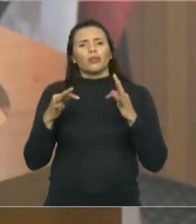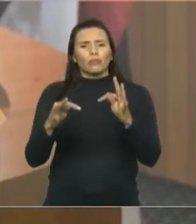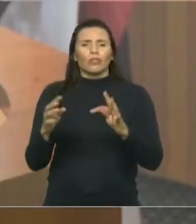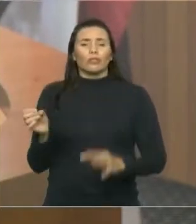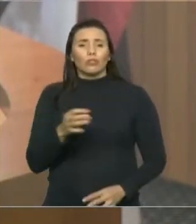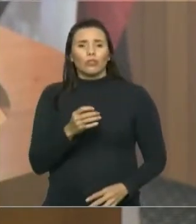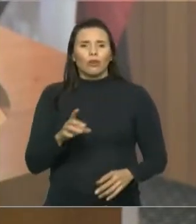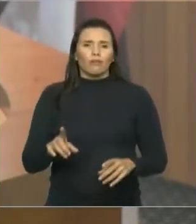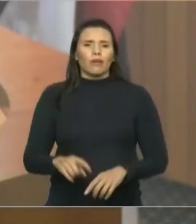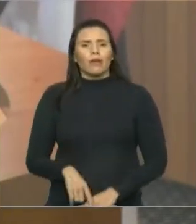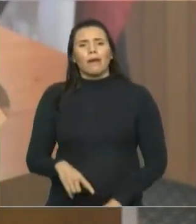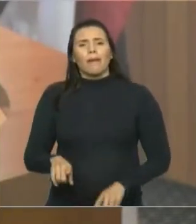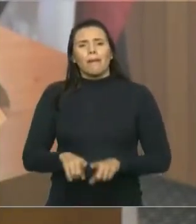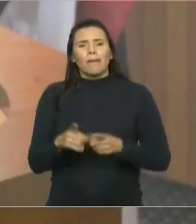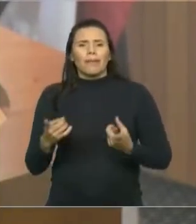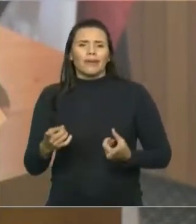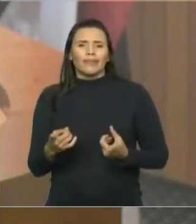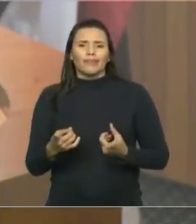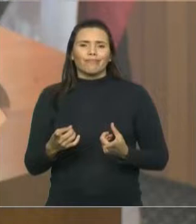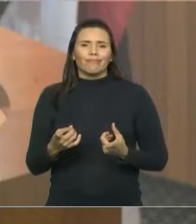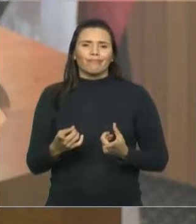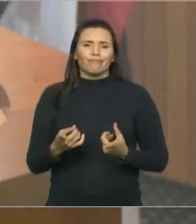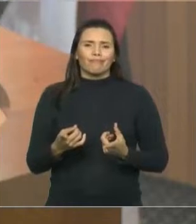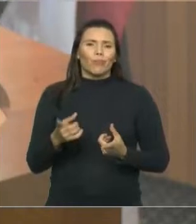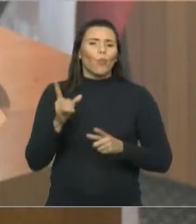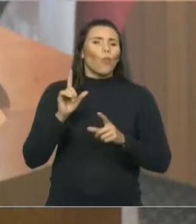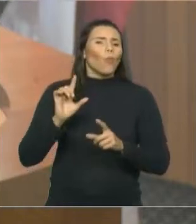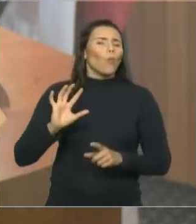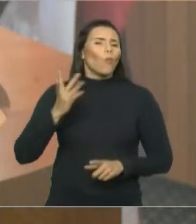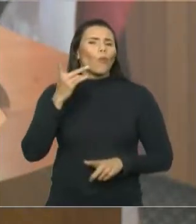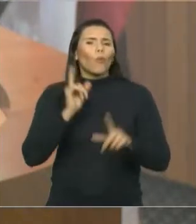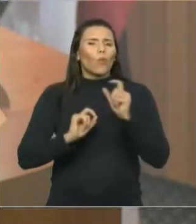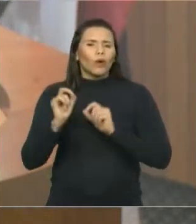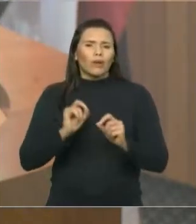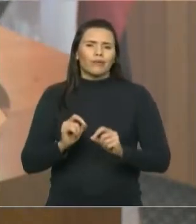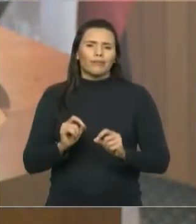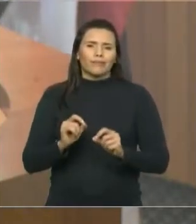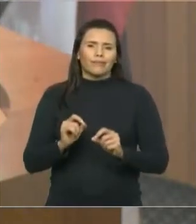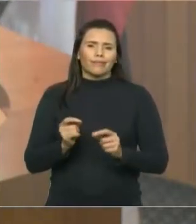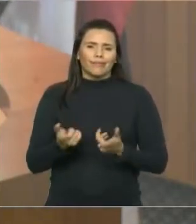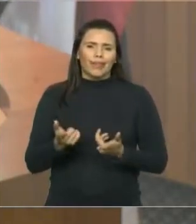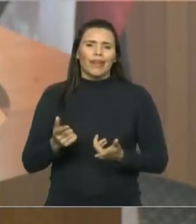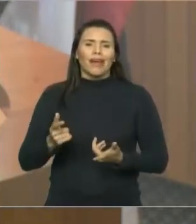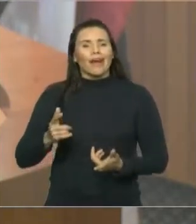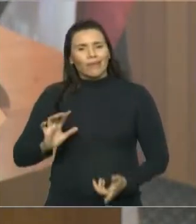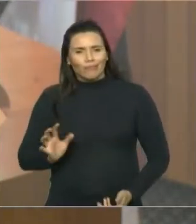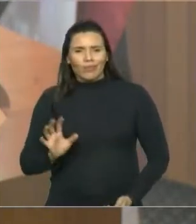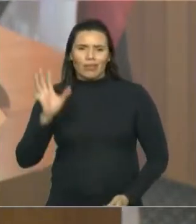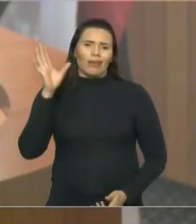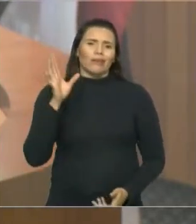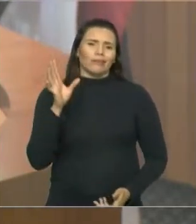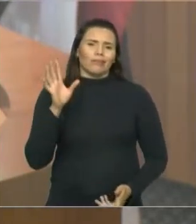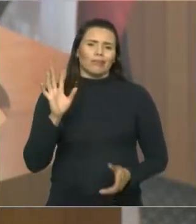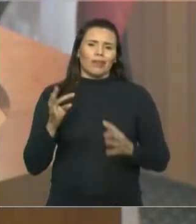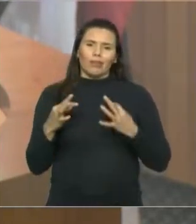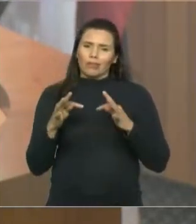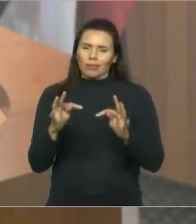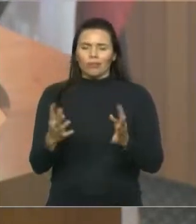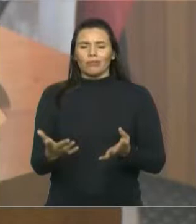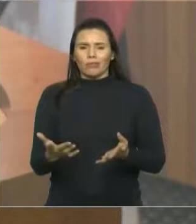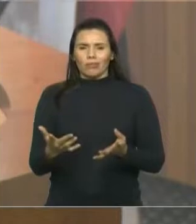caro. E a última é uma transição epidemiológica. E eu pediria para passar para o próximo slide.